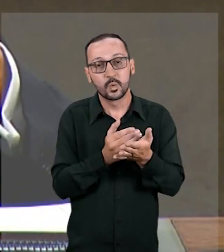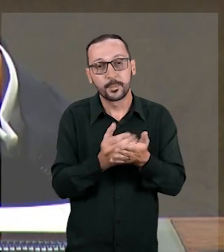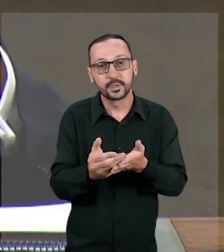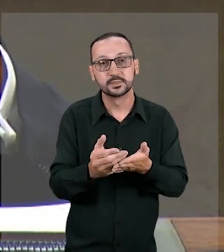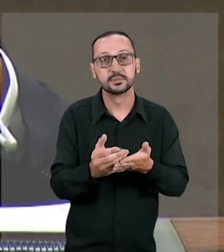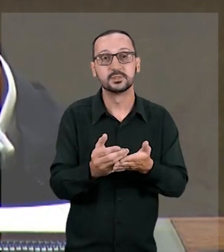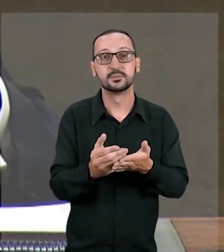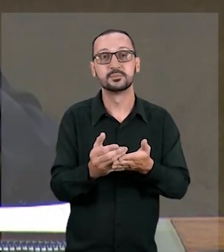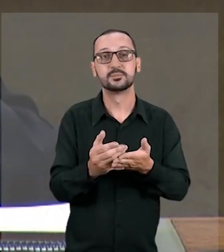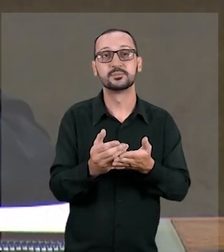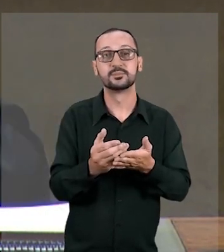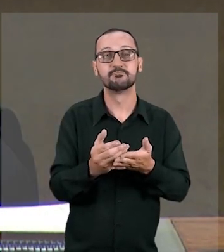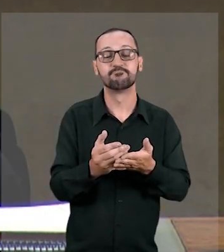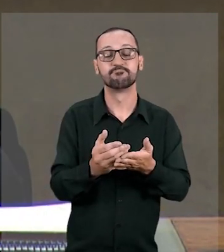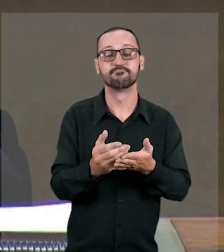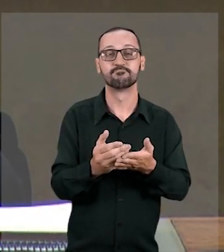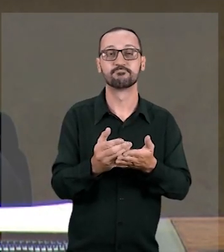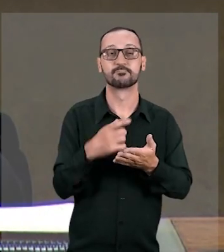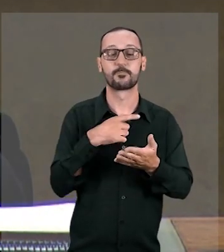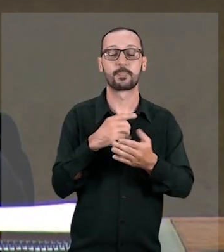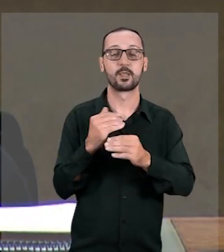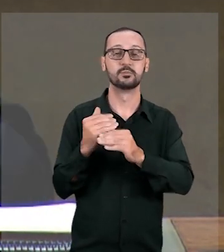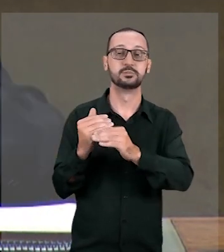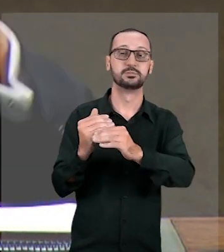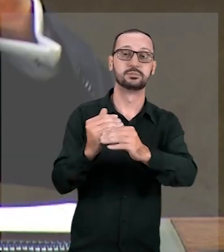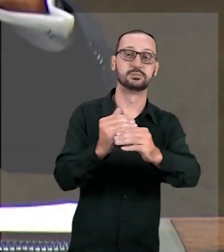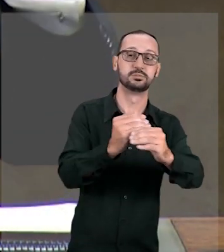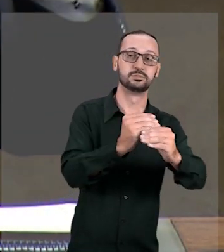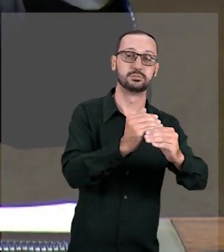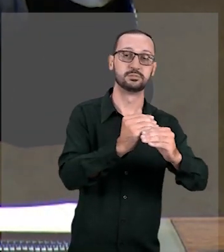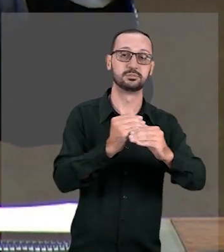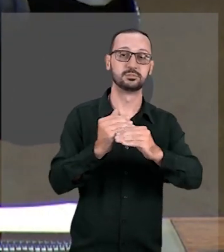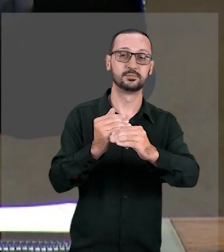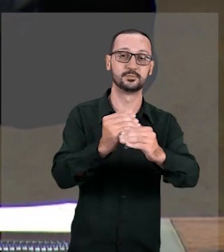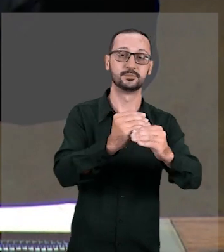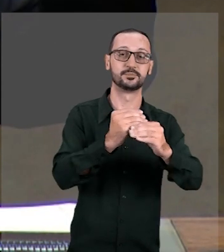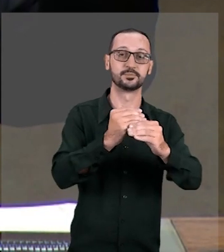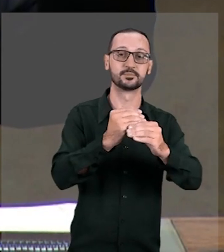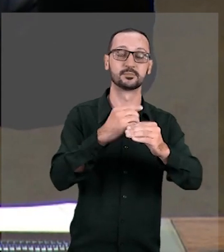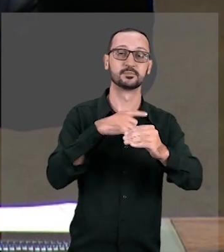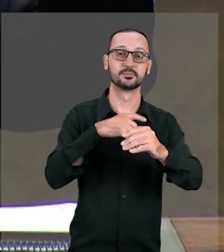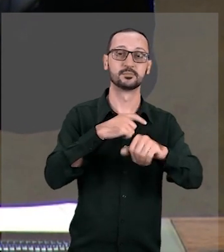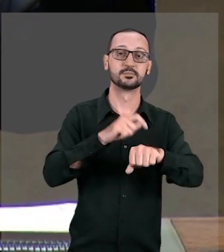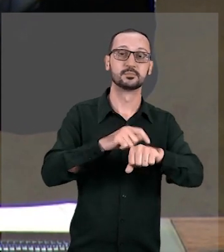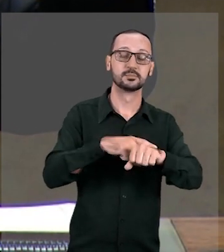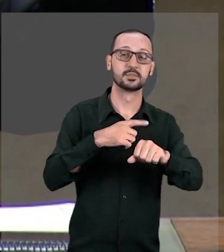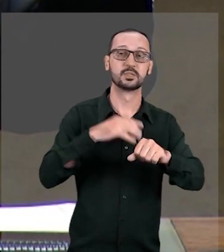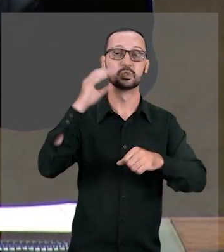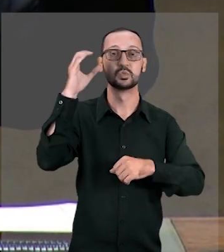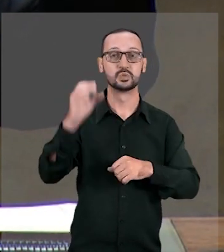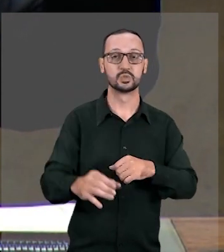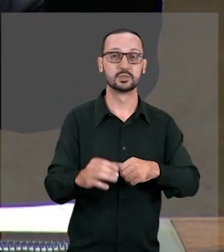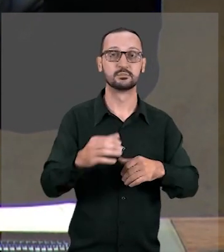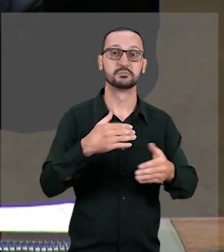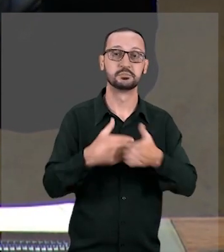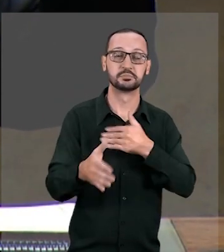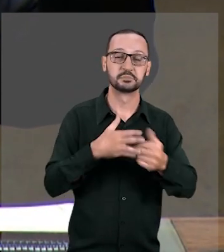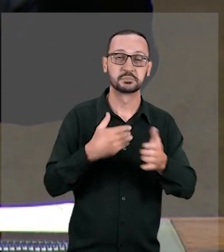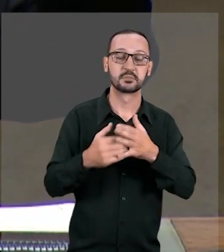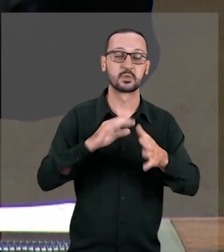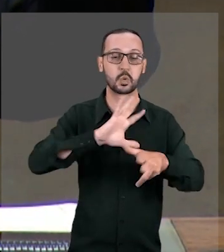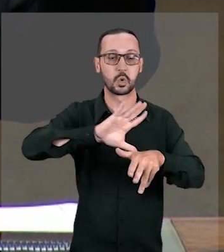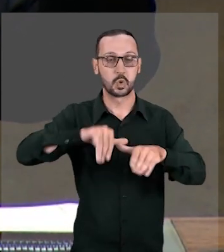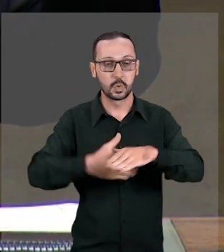começa a se tornar igualitário e começa a chegar na alta criminalidade, seja a da